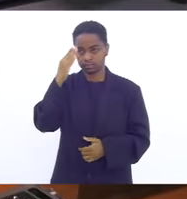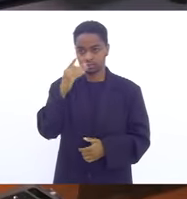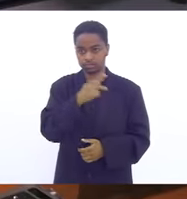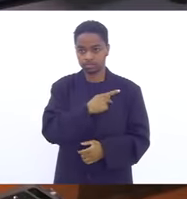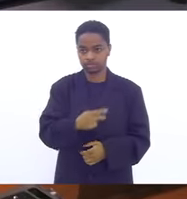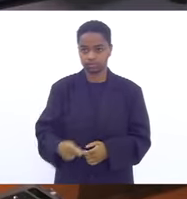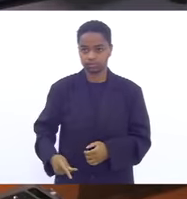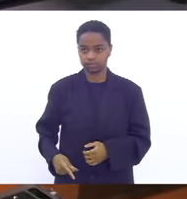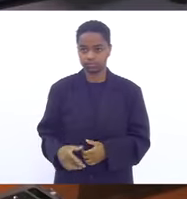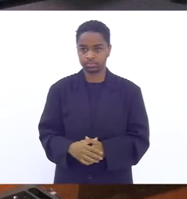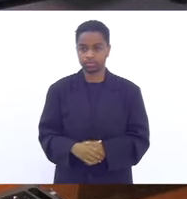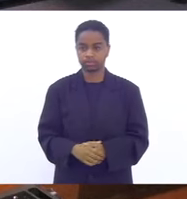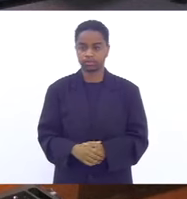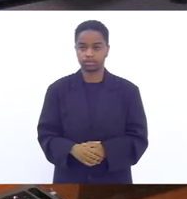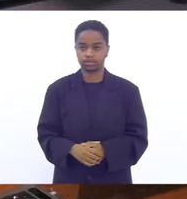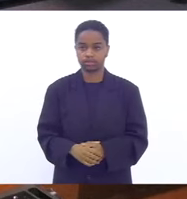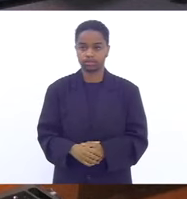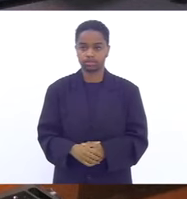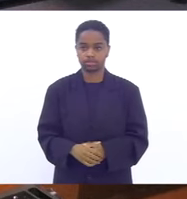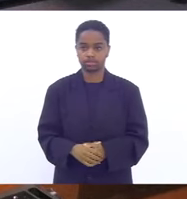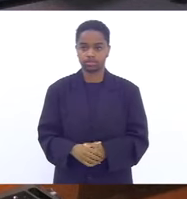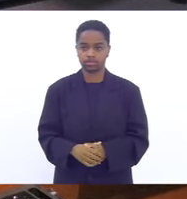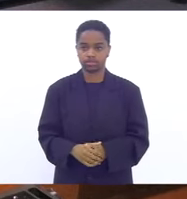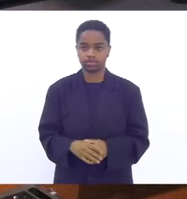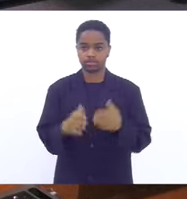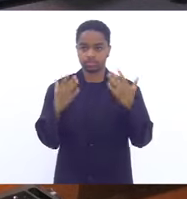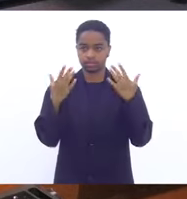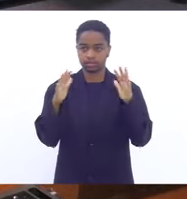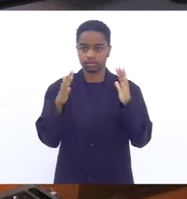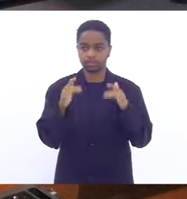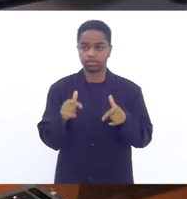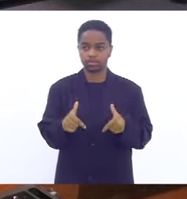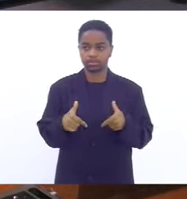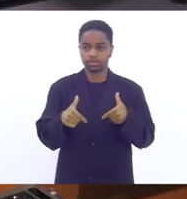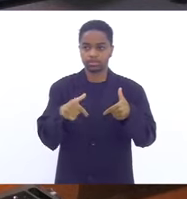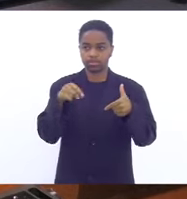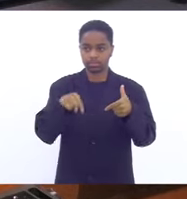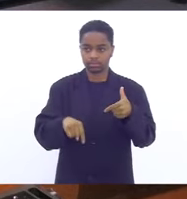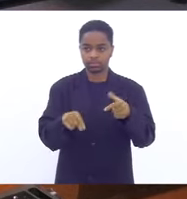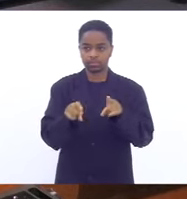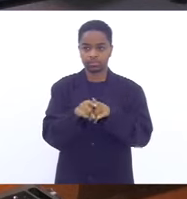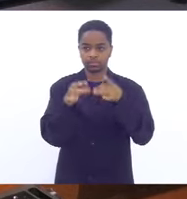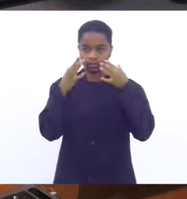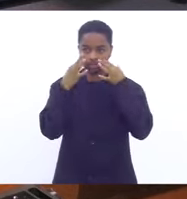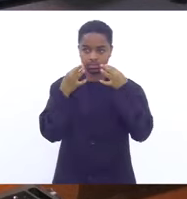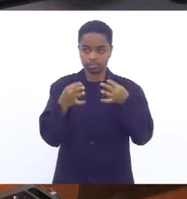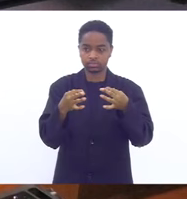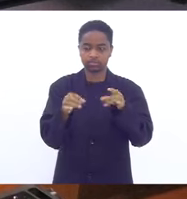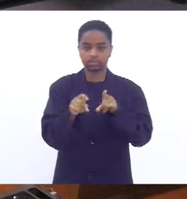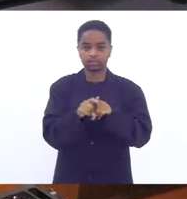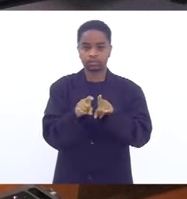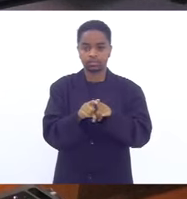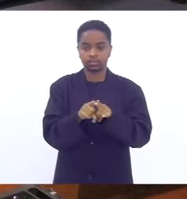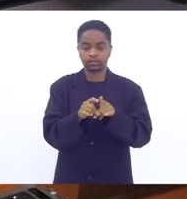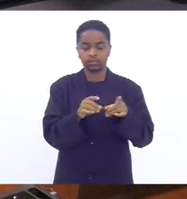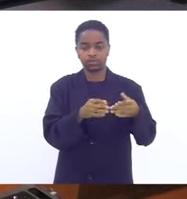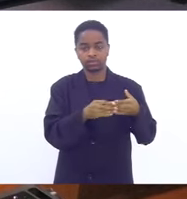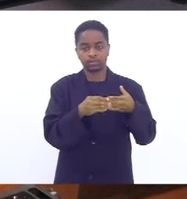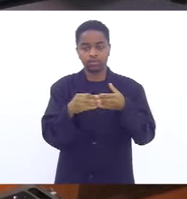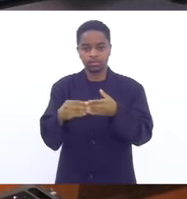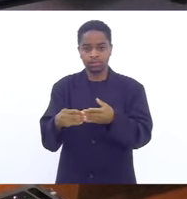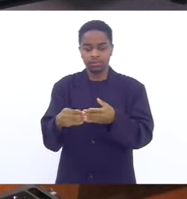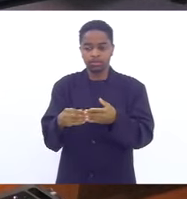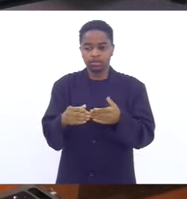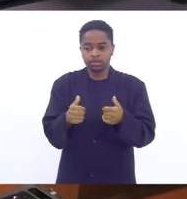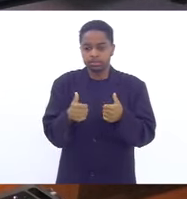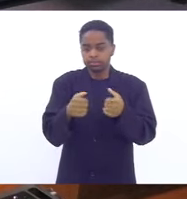presidente. Alô. Obrigado, presidente. Rodrigo Amorim, parabéns pela diligência e pela atenção e pela condução